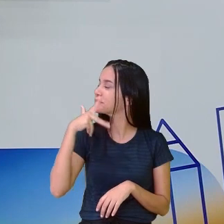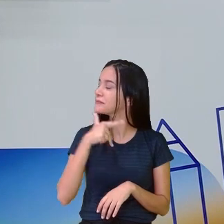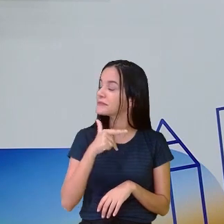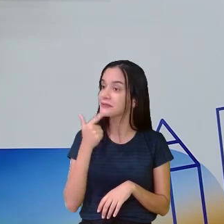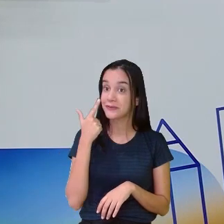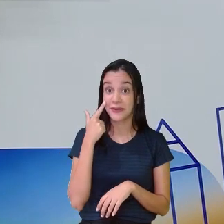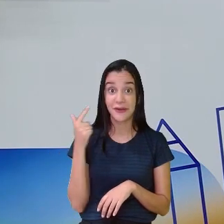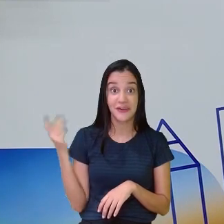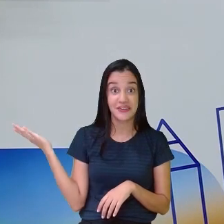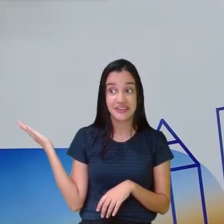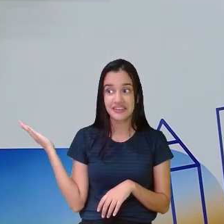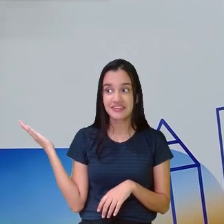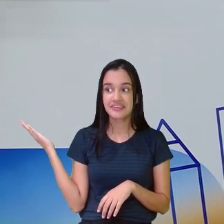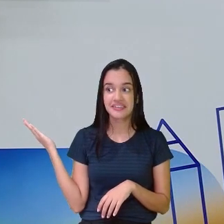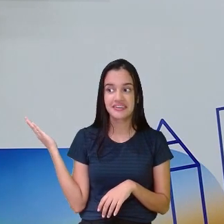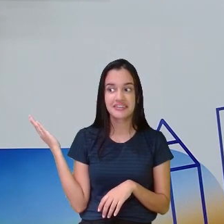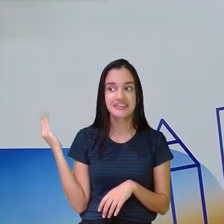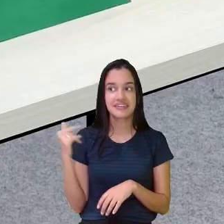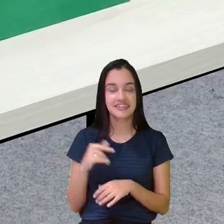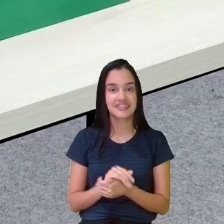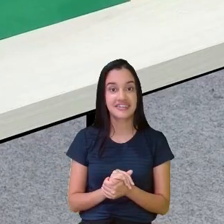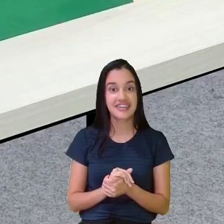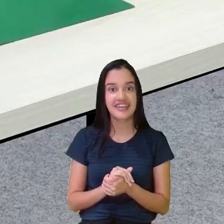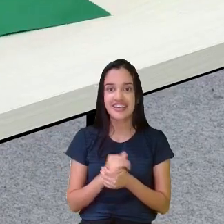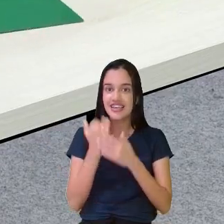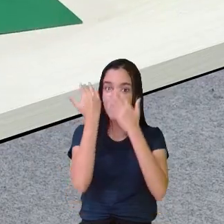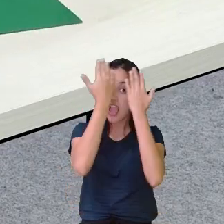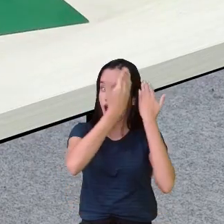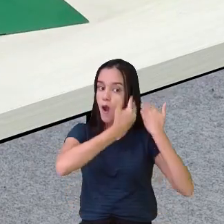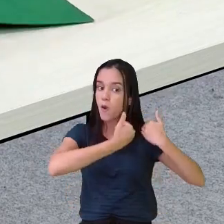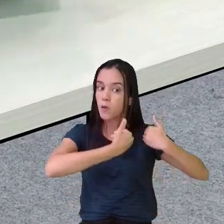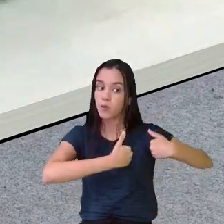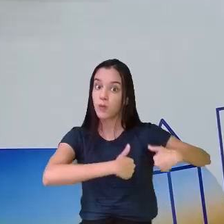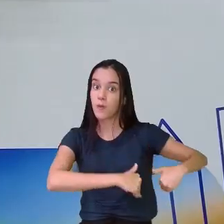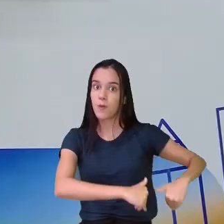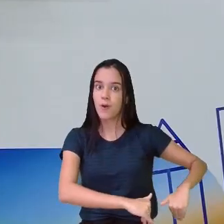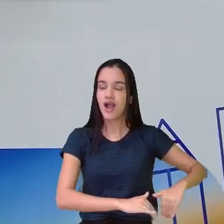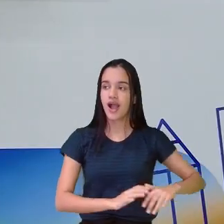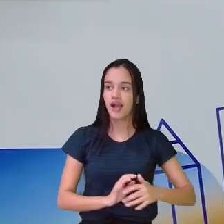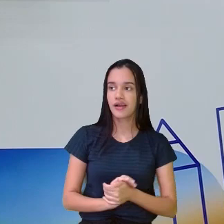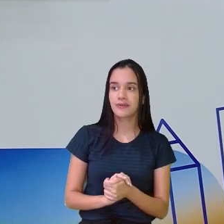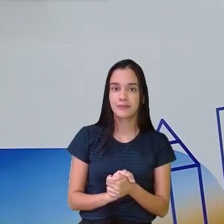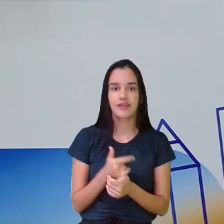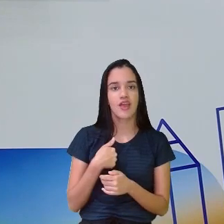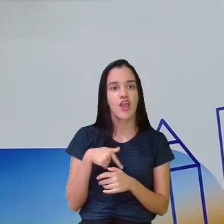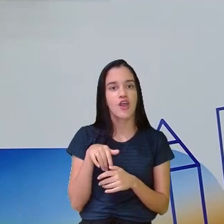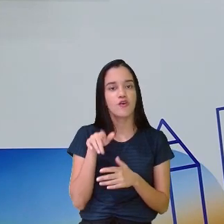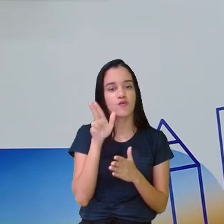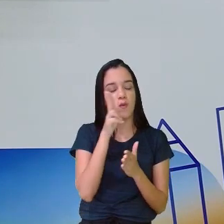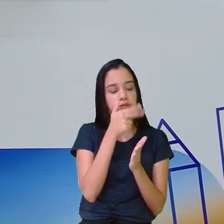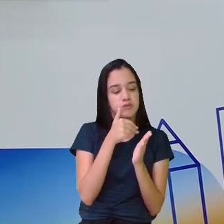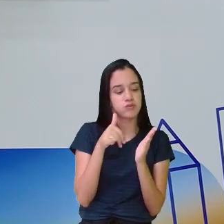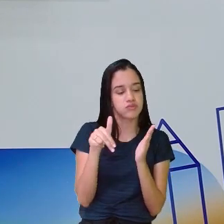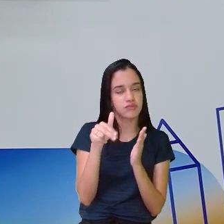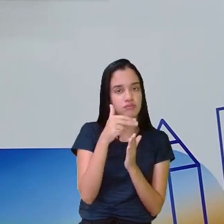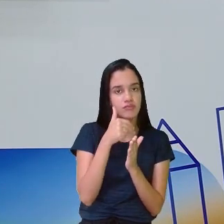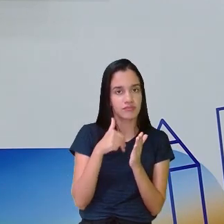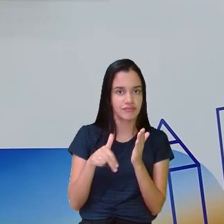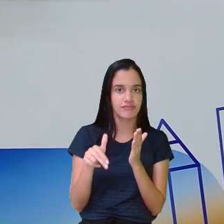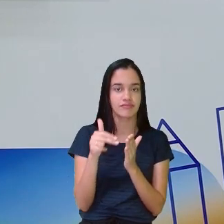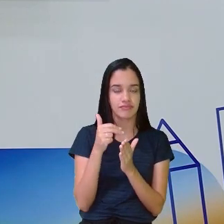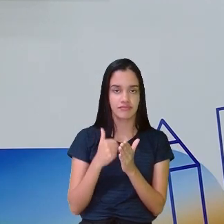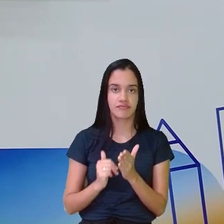Olha só. Olha que cabelão. Deixa eu fazer os detalhes do rostinho dela. Pra gente